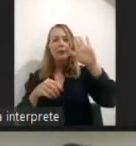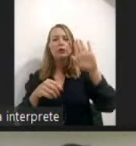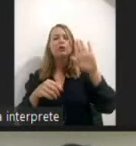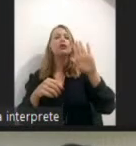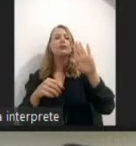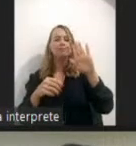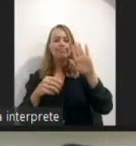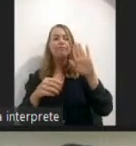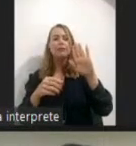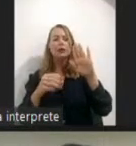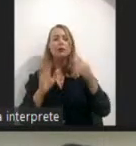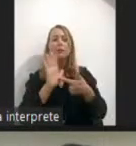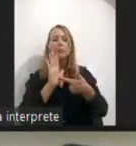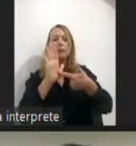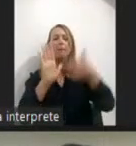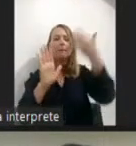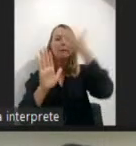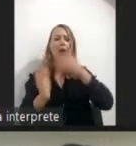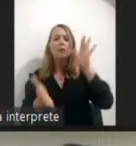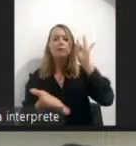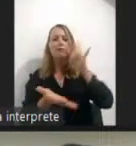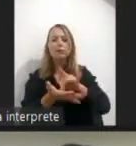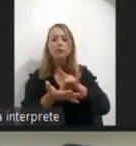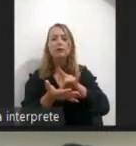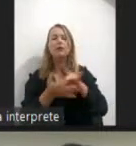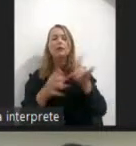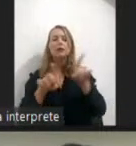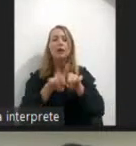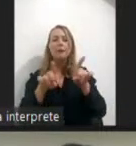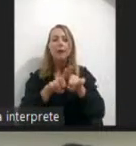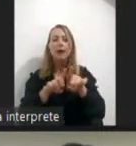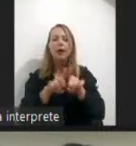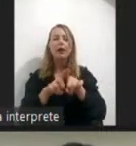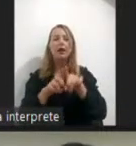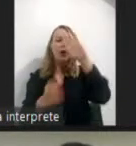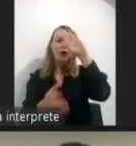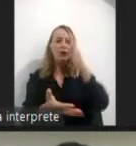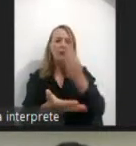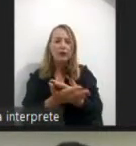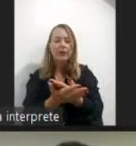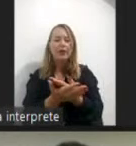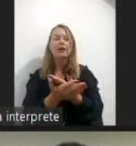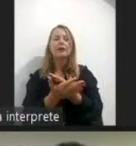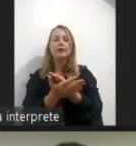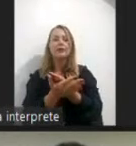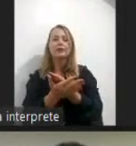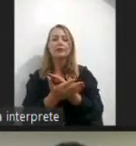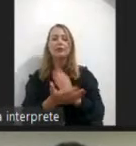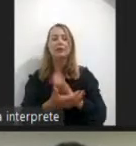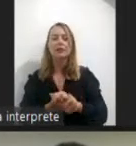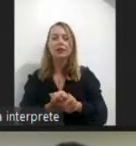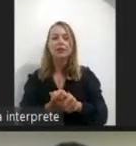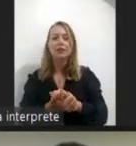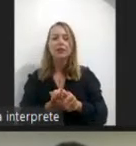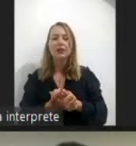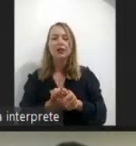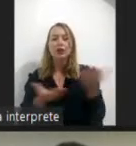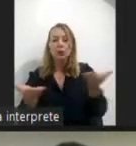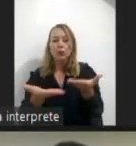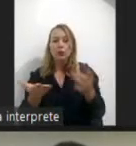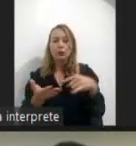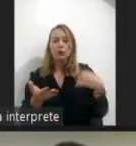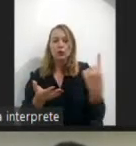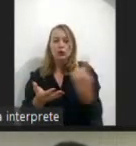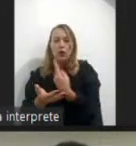erigiu toda a confiança e a fé dos heróis da fé. E nós, hoje, que estamos rodeados de uma